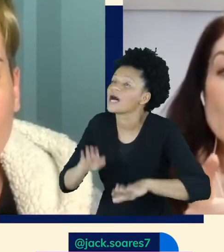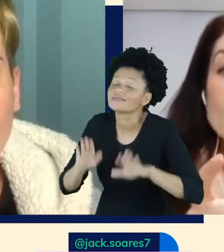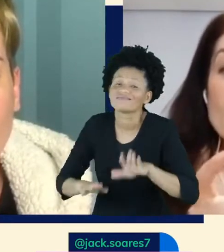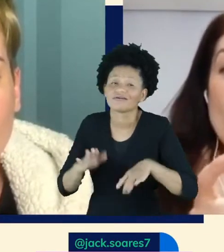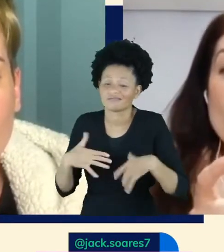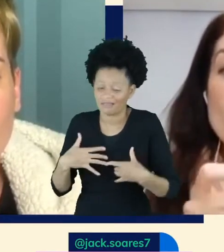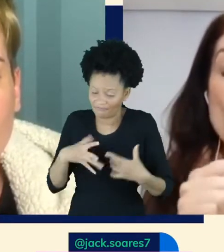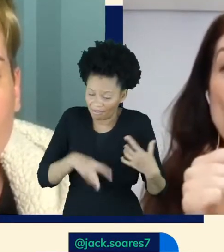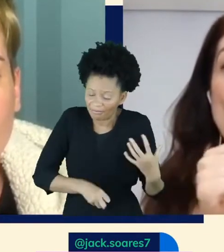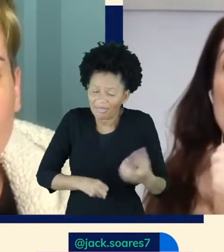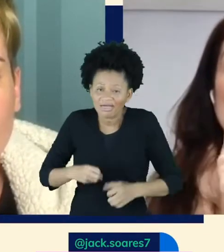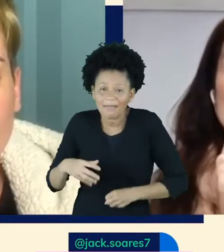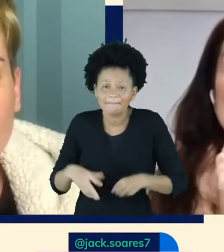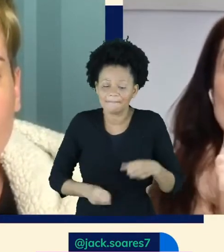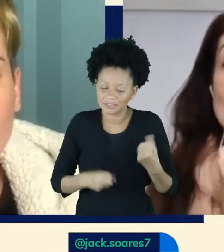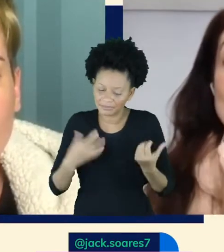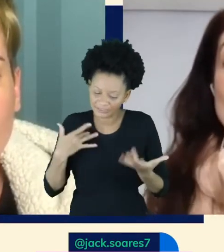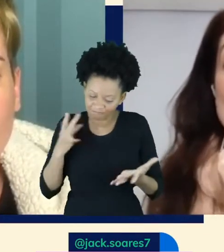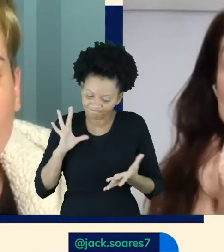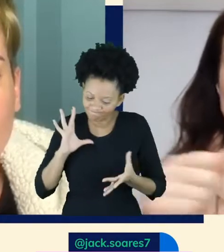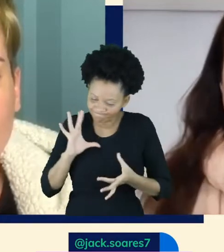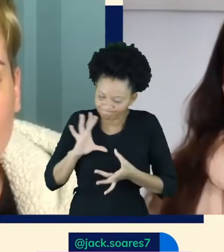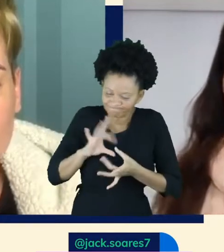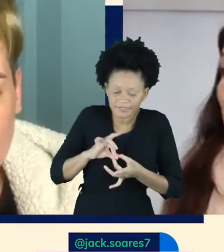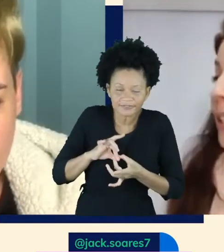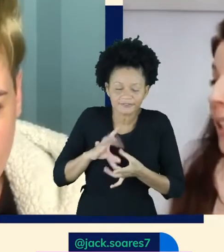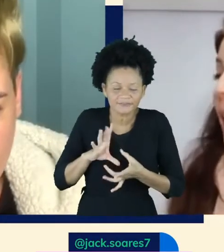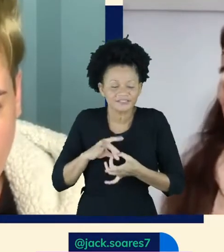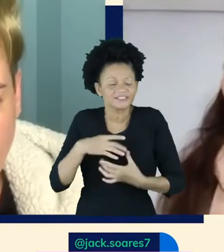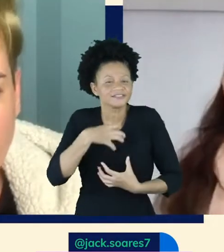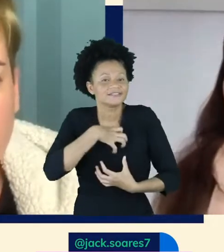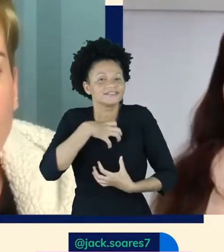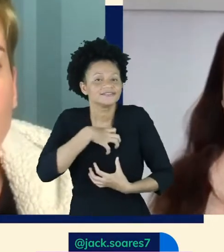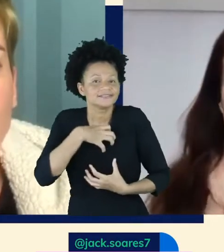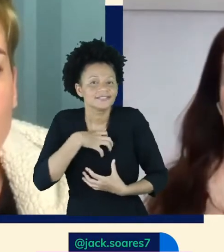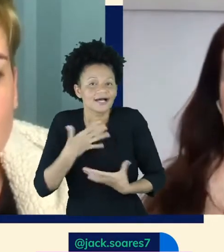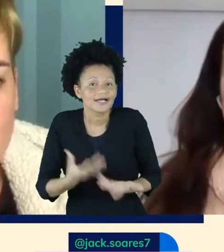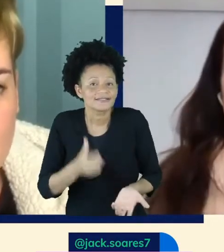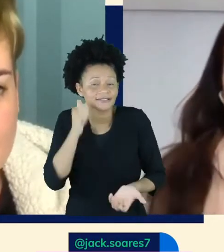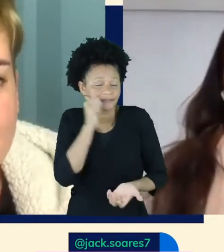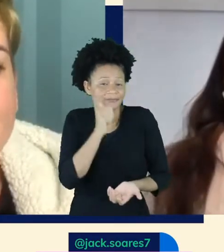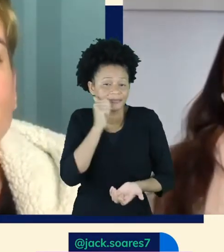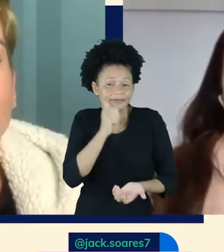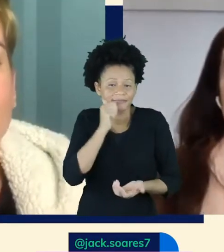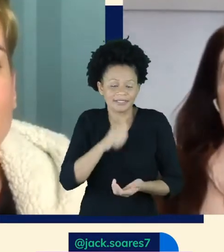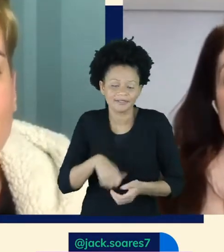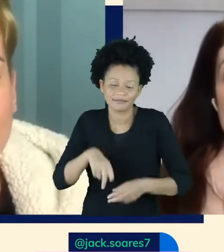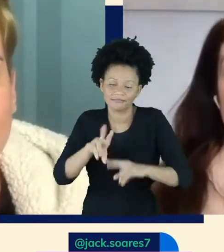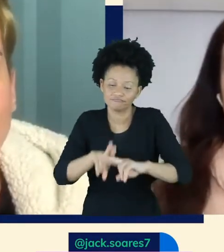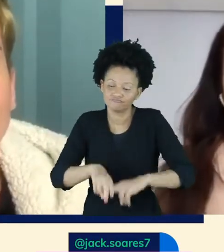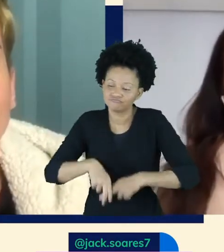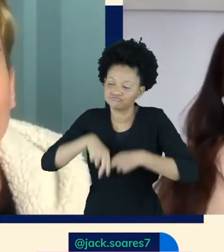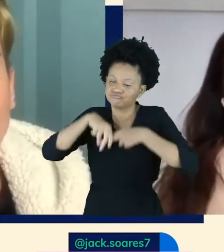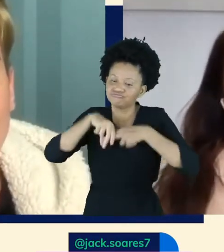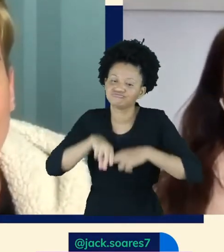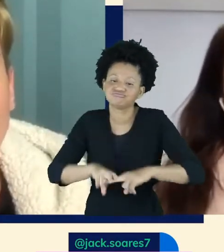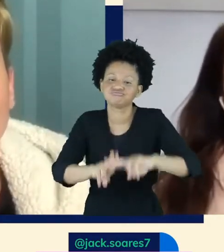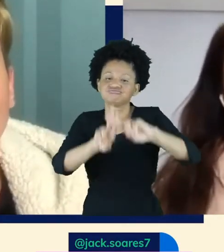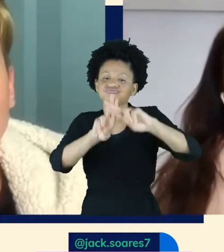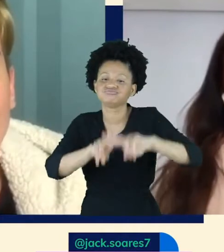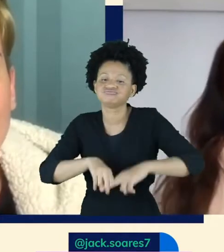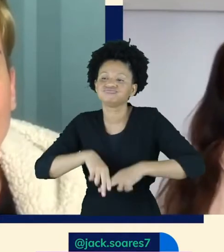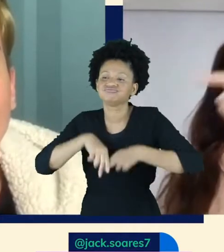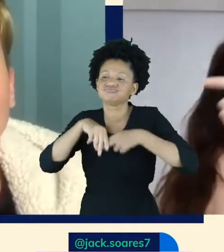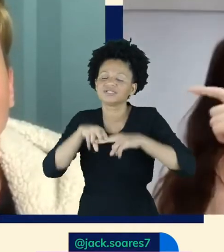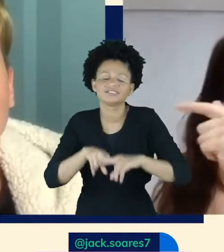se conectar com a sensação. Às vezes a menina tá lá no balanço e de repente ela sente uma coisa gostosa,